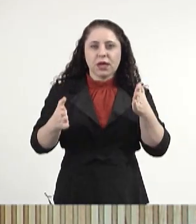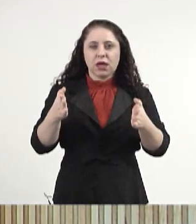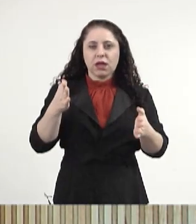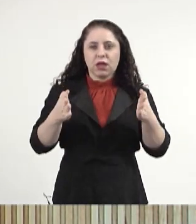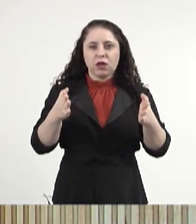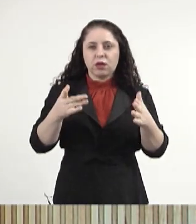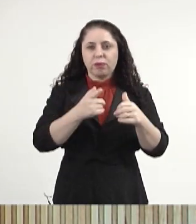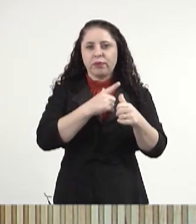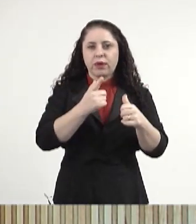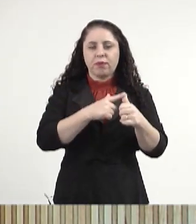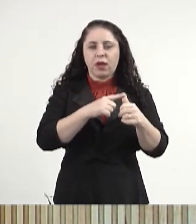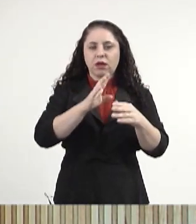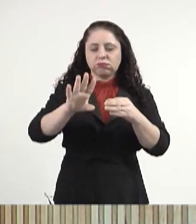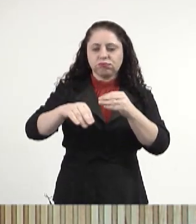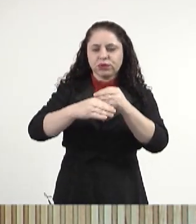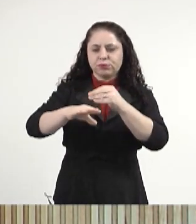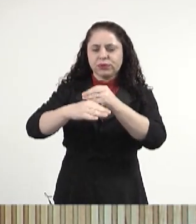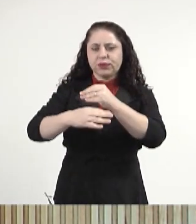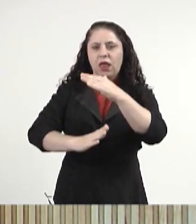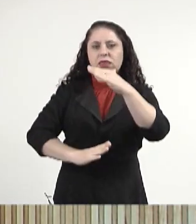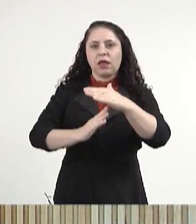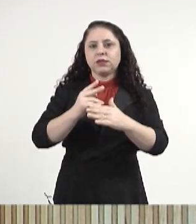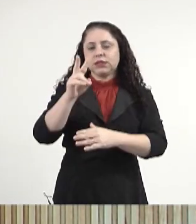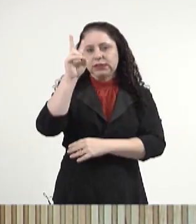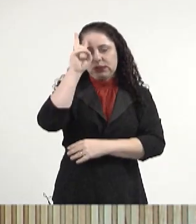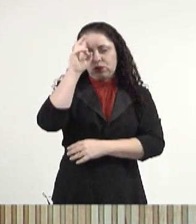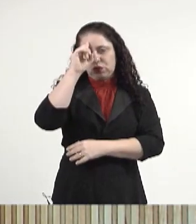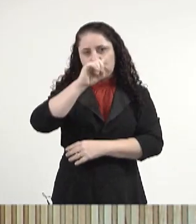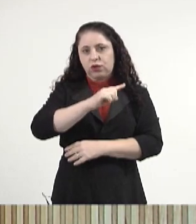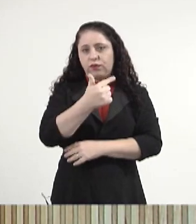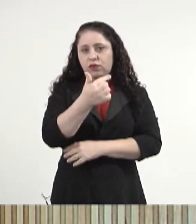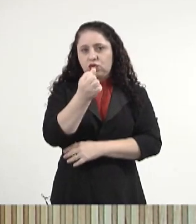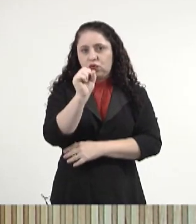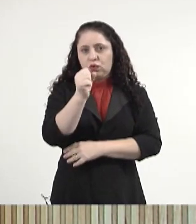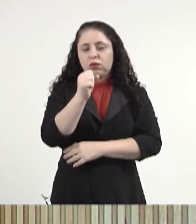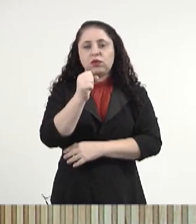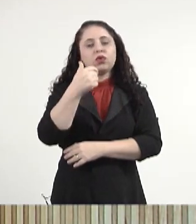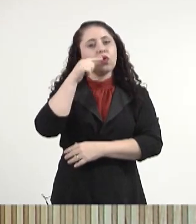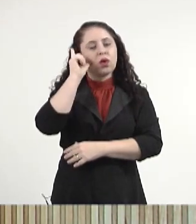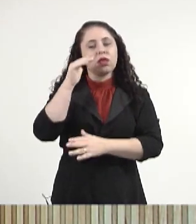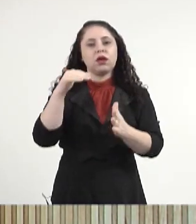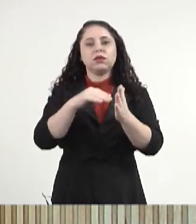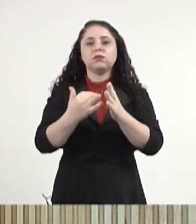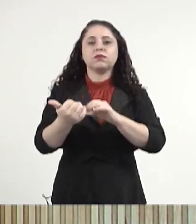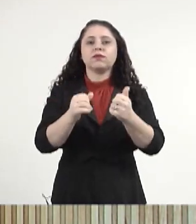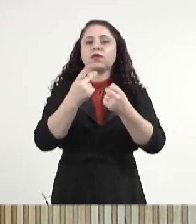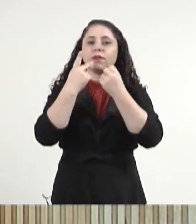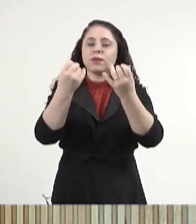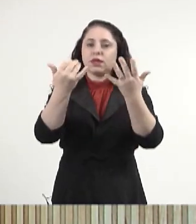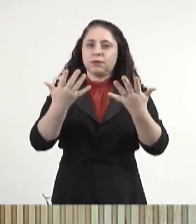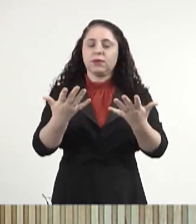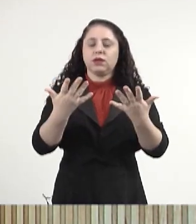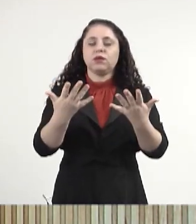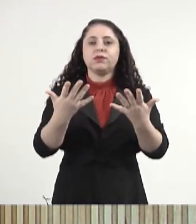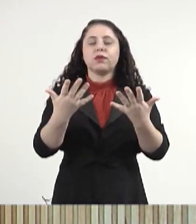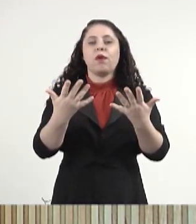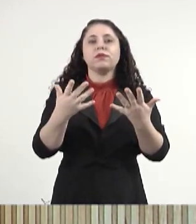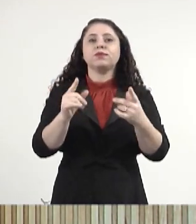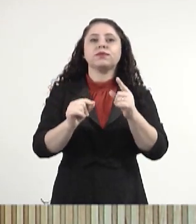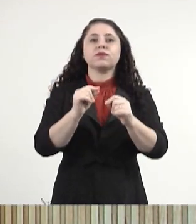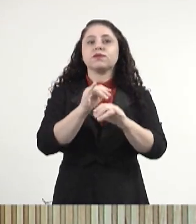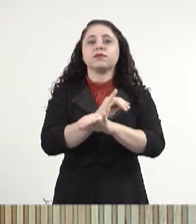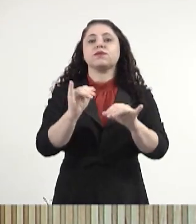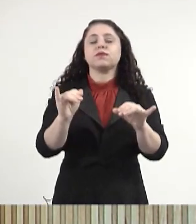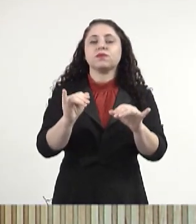desse primeiro período de emendas até a próxima segunda-feira, dia 28. Inclusive, ontem, aqui no Redação Final, nós falamos sobre